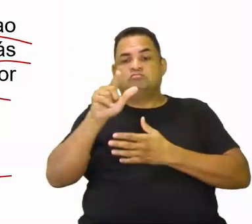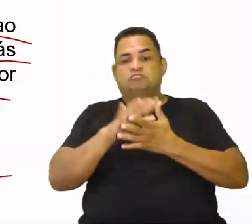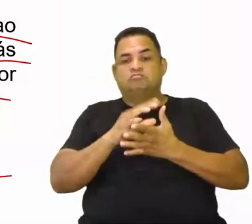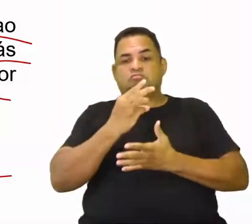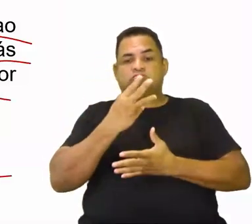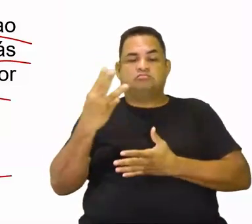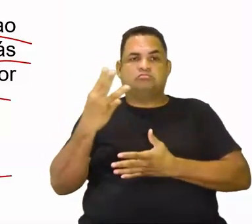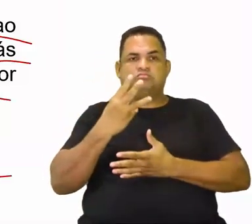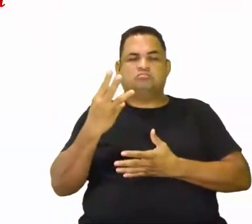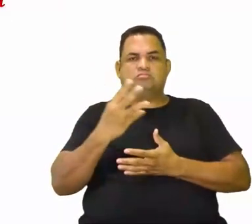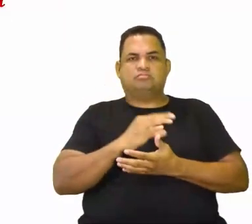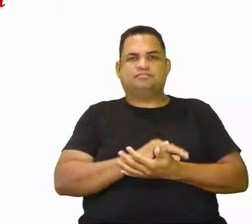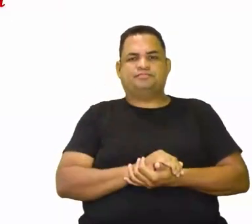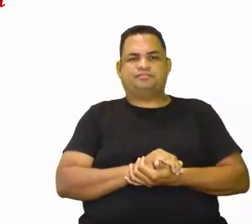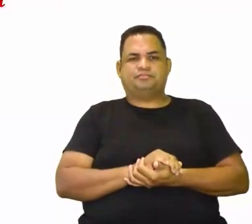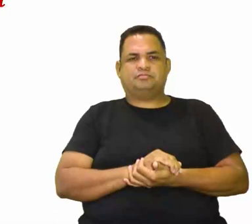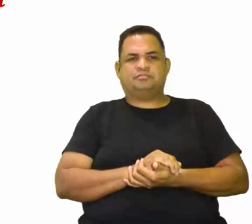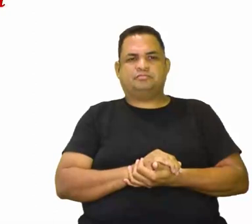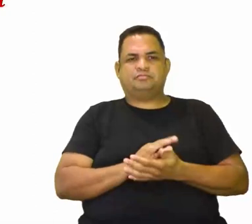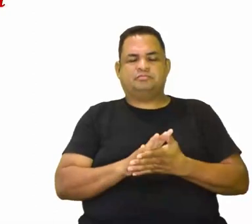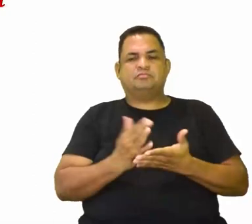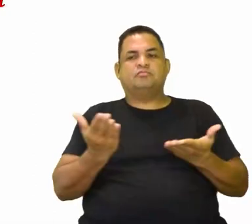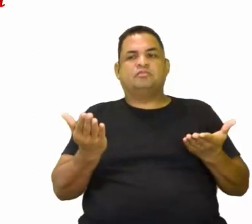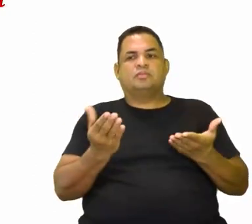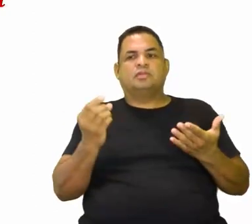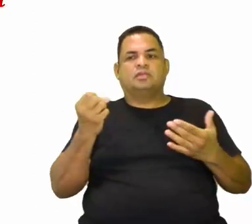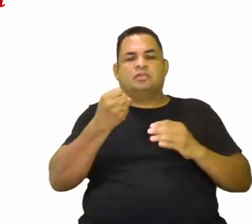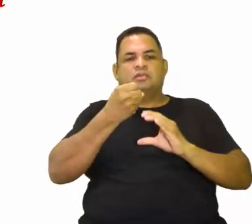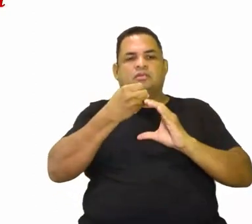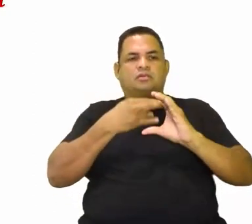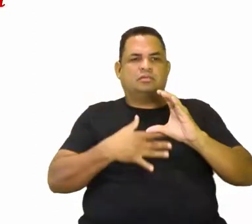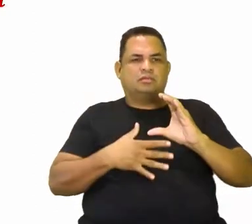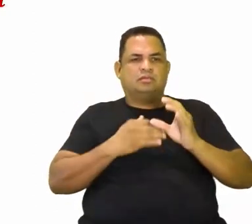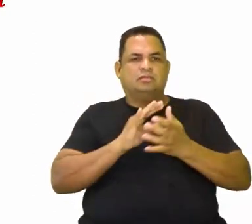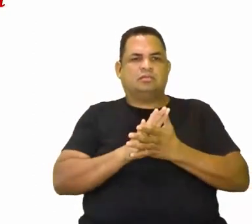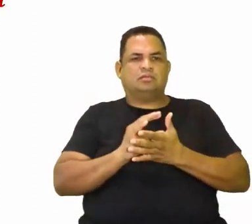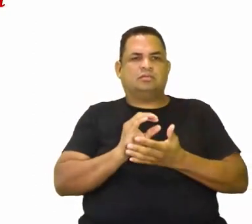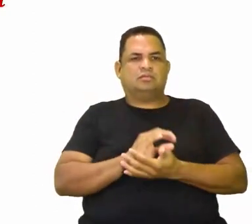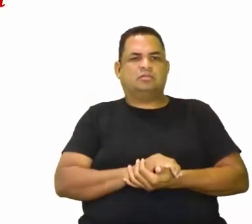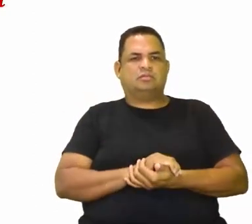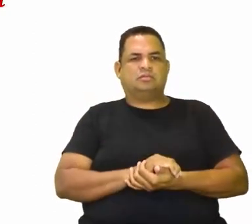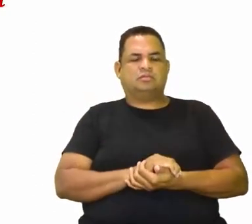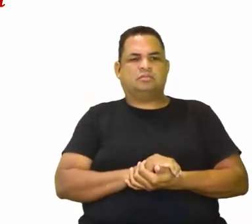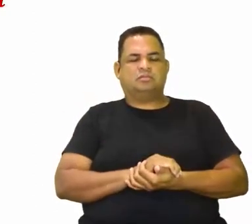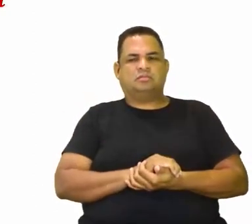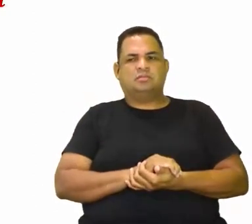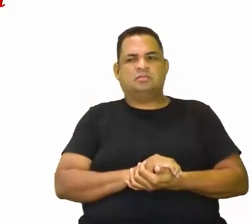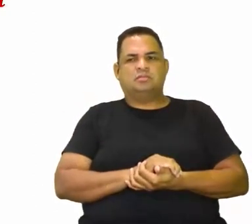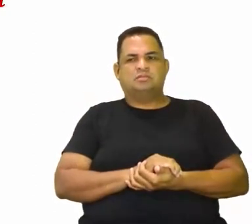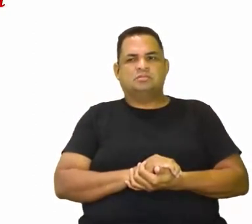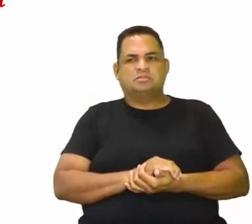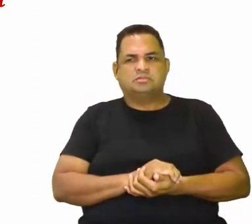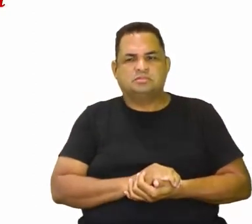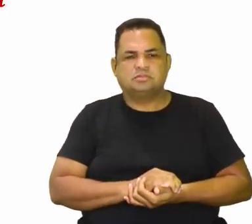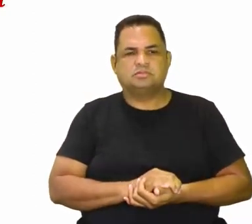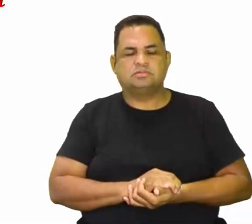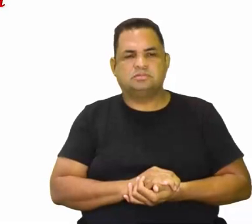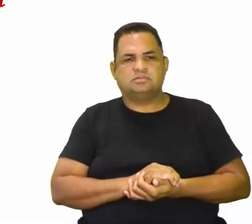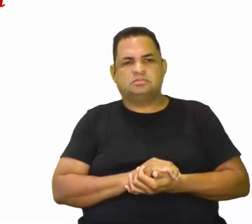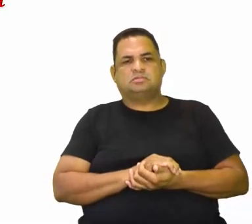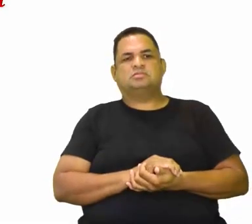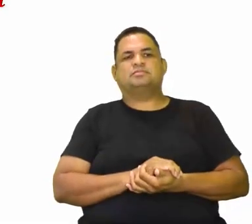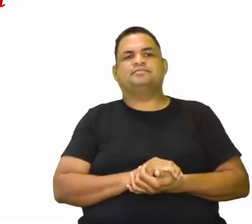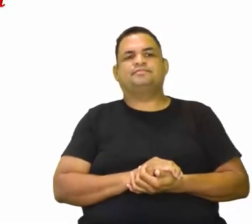substâncias e assim sucessivamente, isso caracterizando a eletrólise, ou a pirólise, que é a